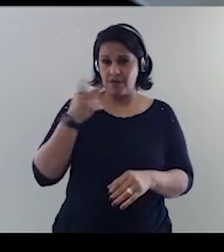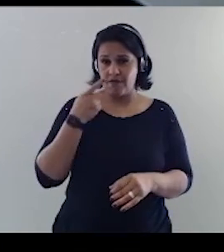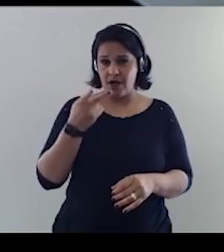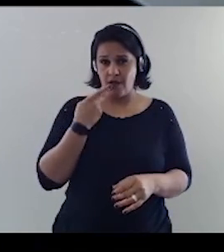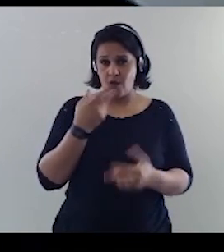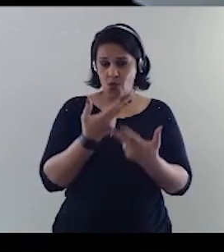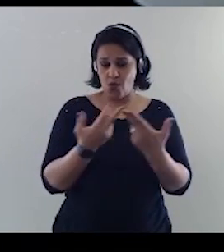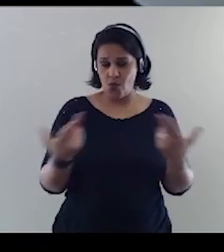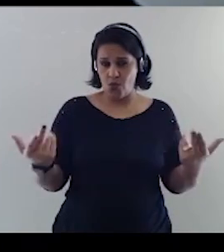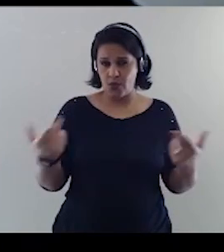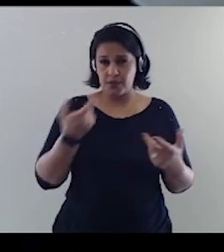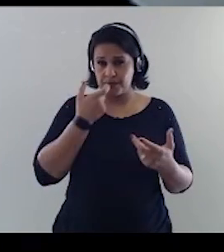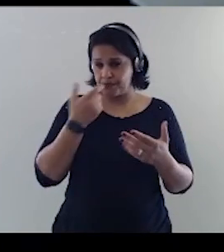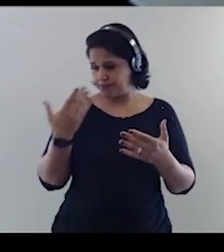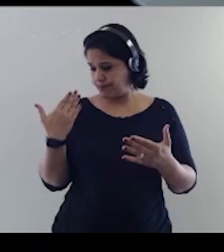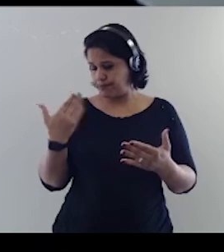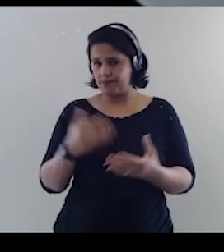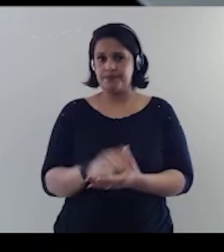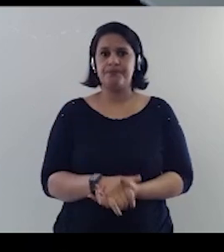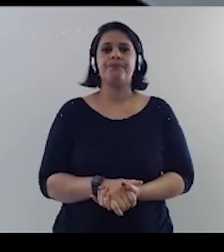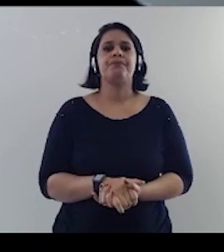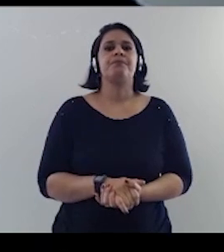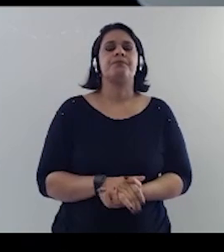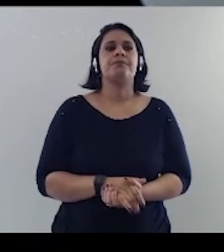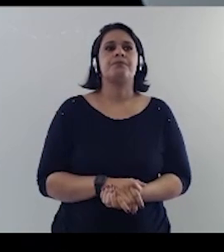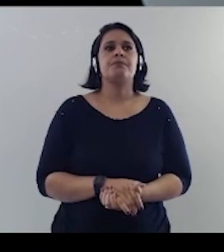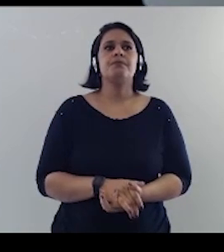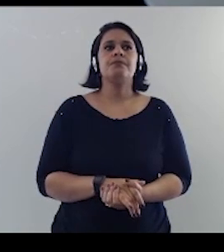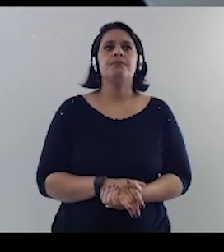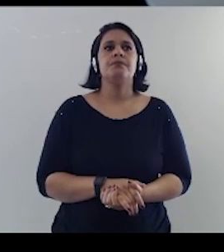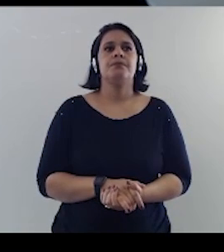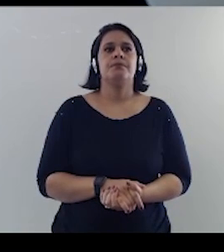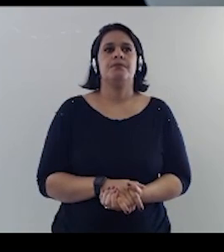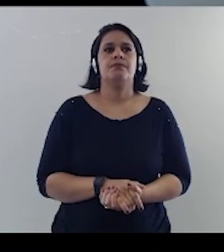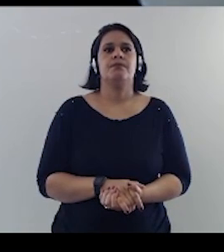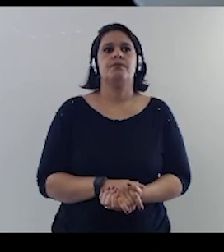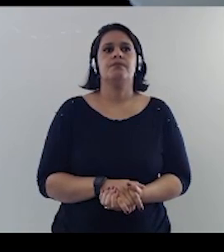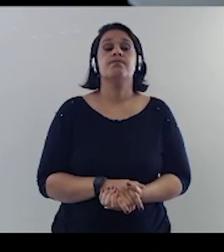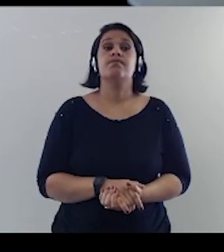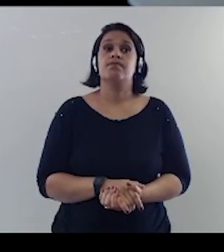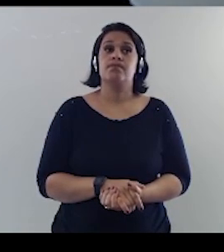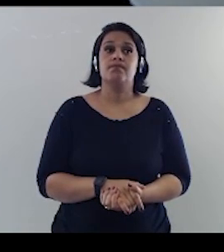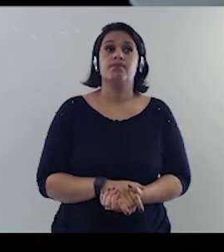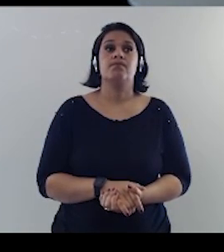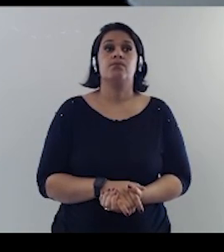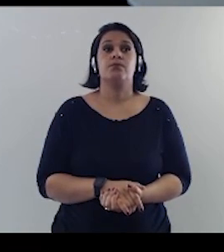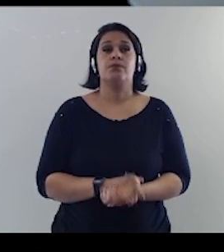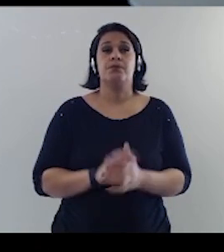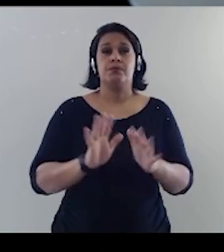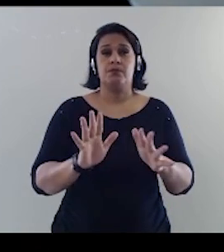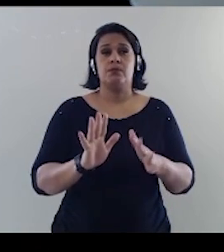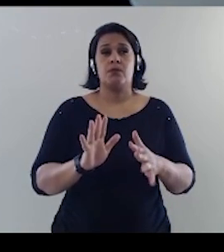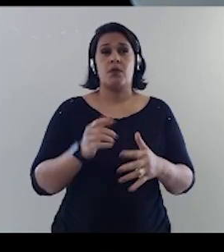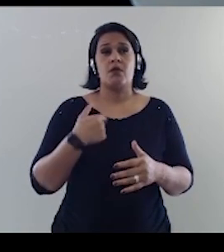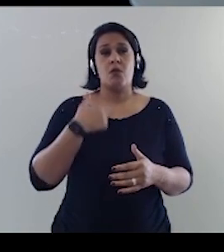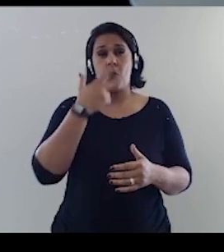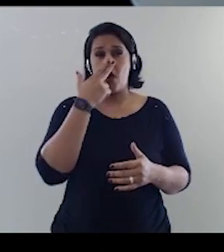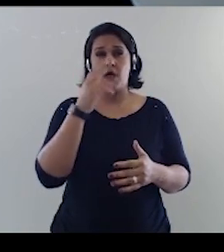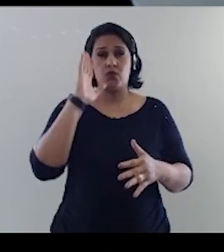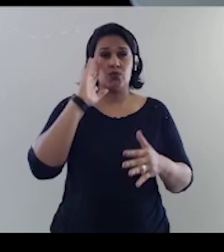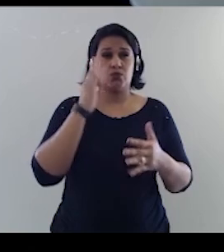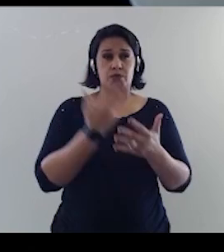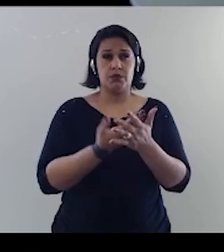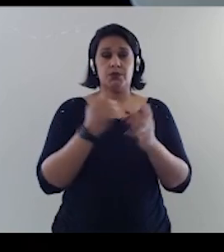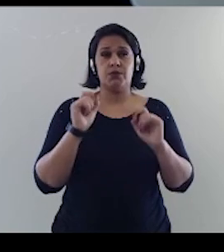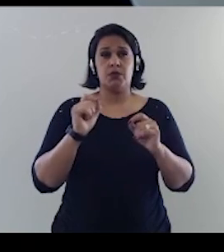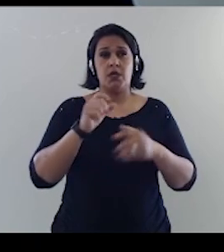seguinte recentemente sobre o precedente. Passo a citar. Creio que uma jurisdição constitucional responsável cultiva